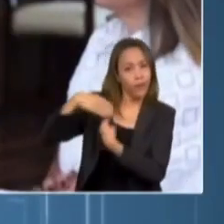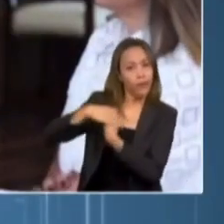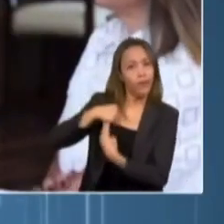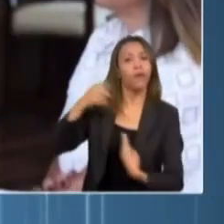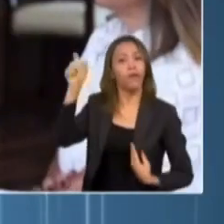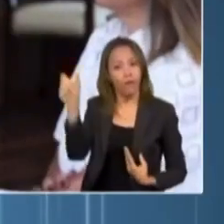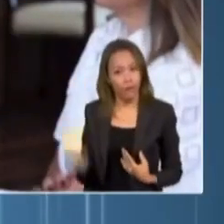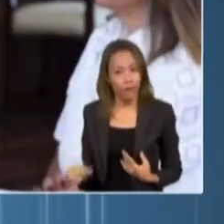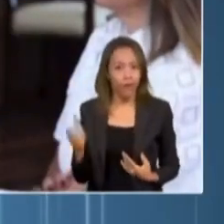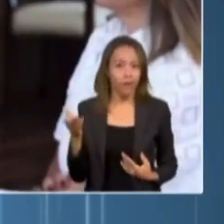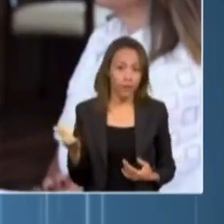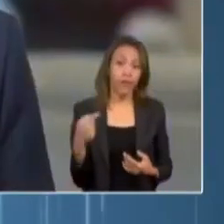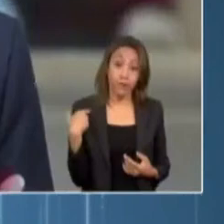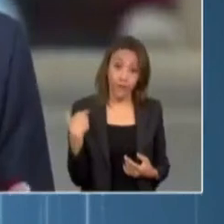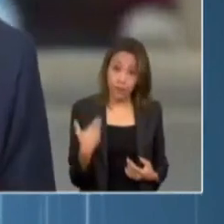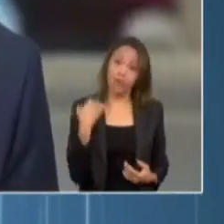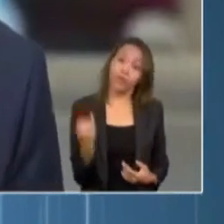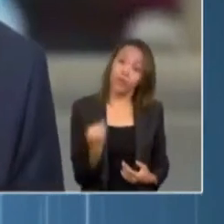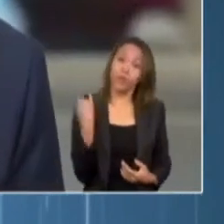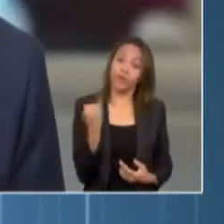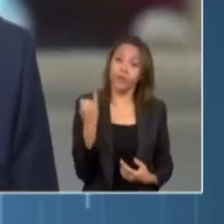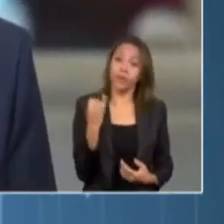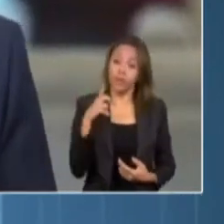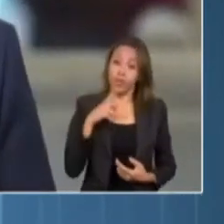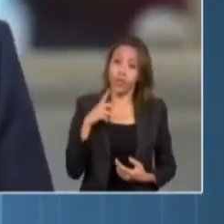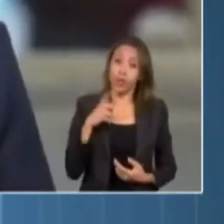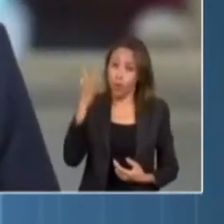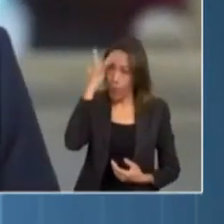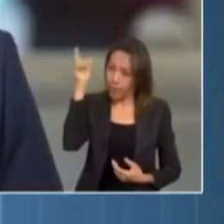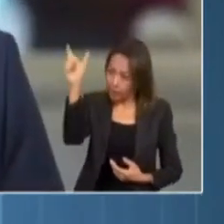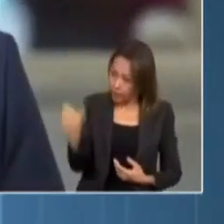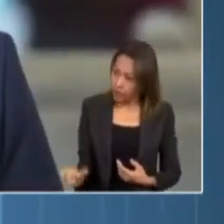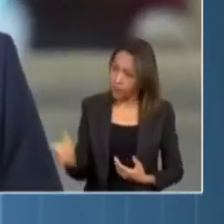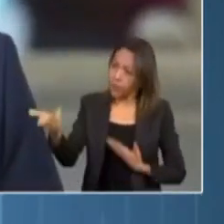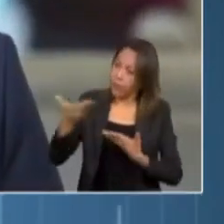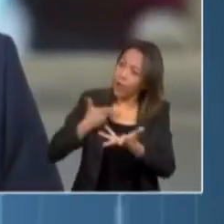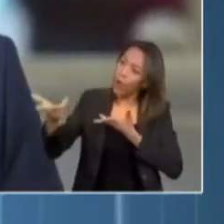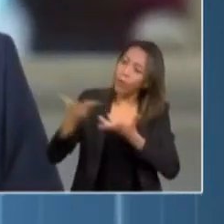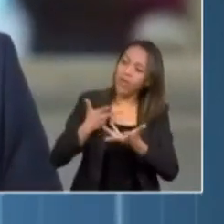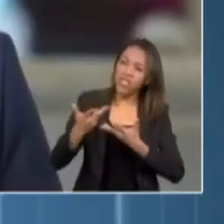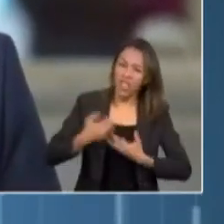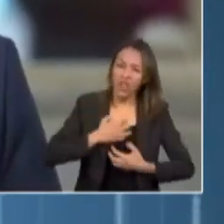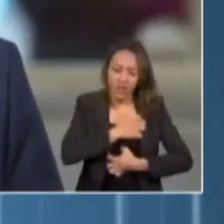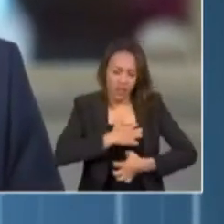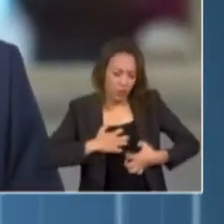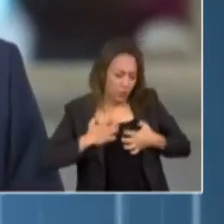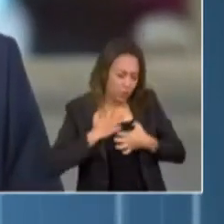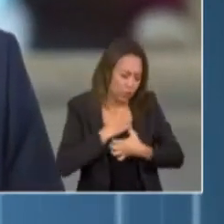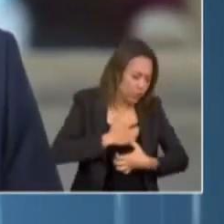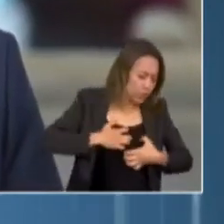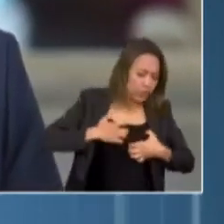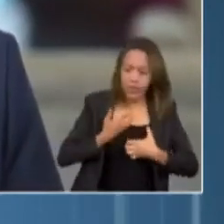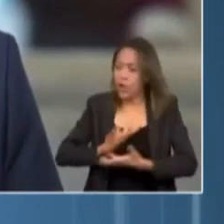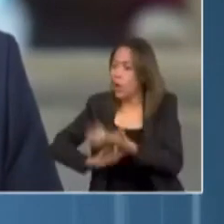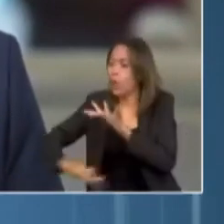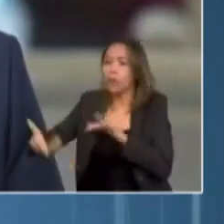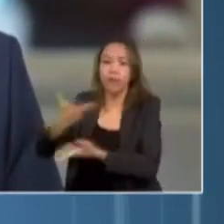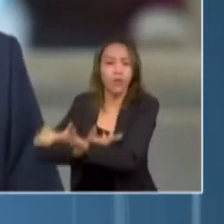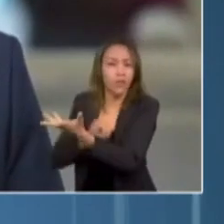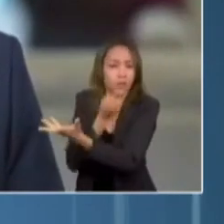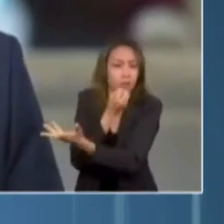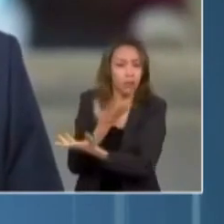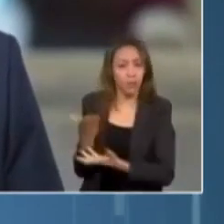aquele assunto, se ela teria ou não teria, se precisa de uma sala, se precisa, foi muito questionado ao